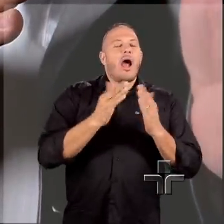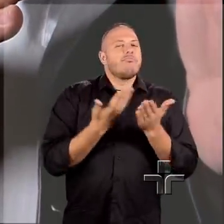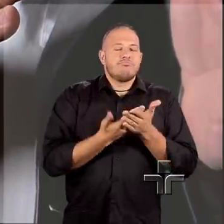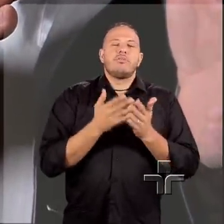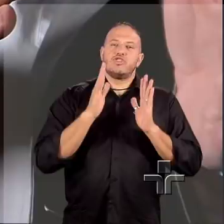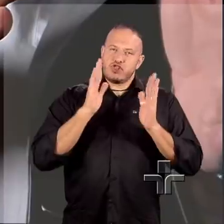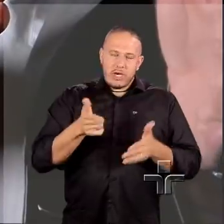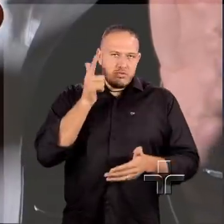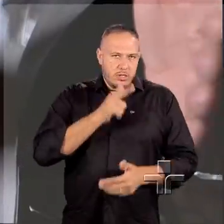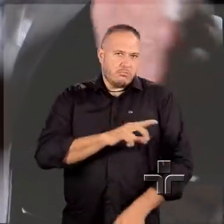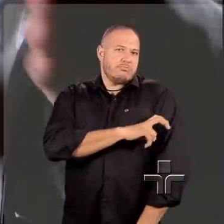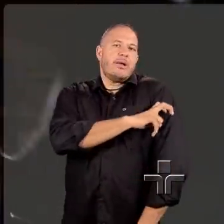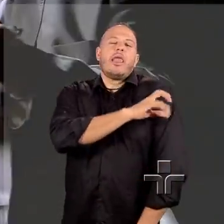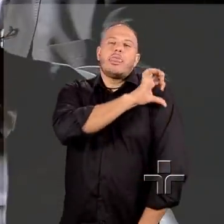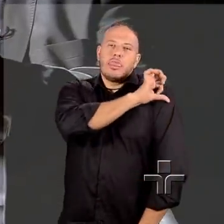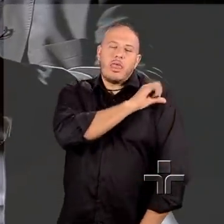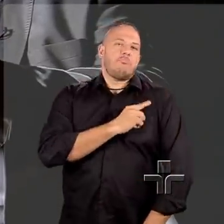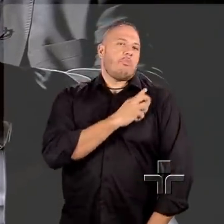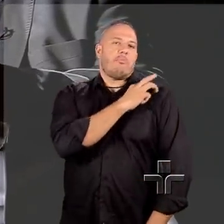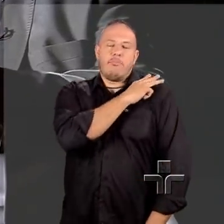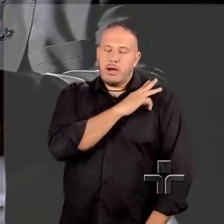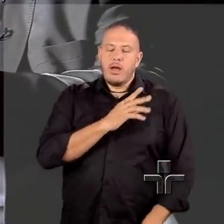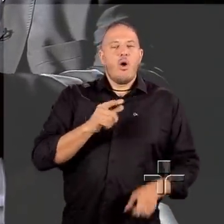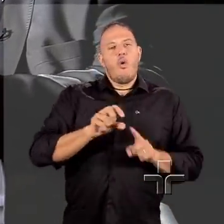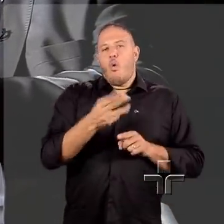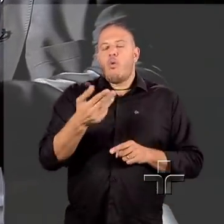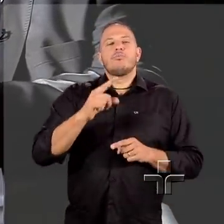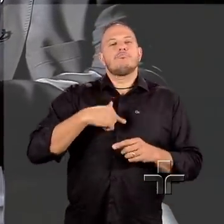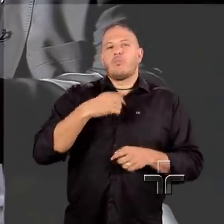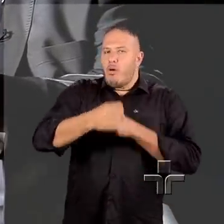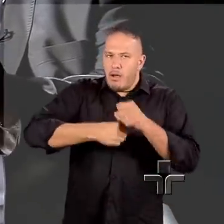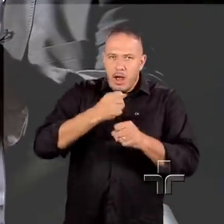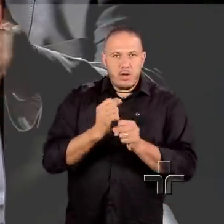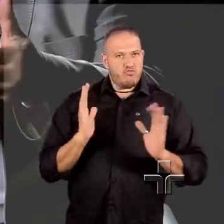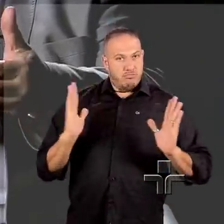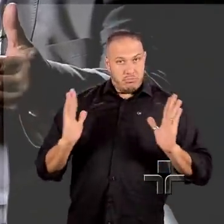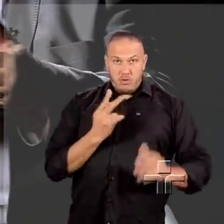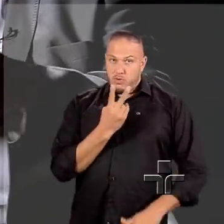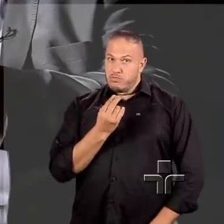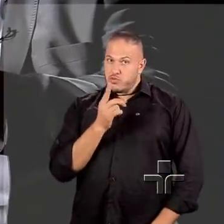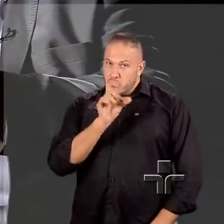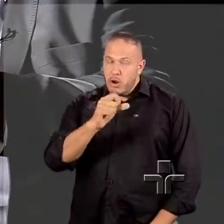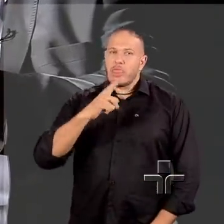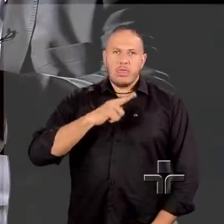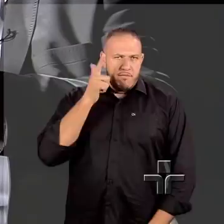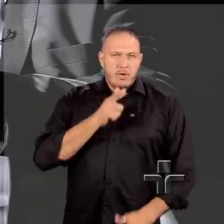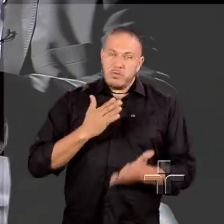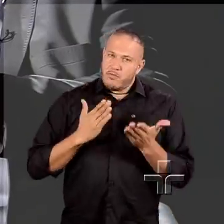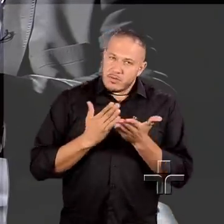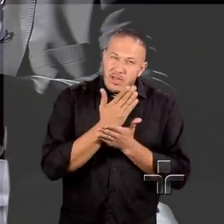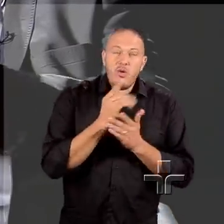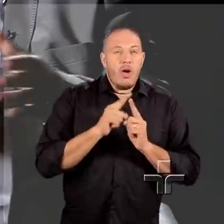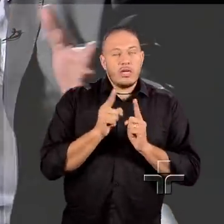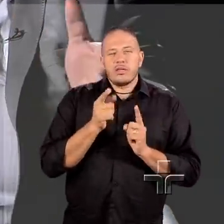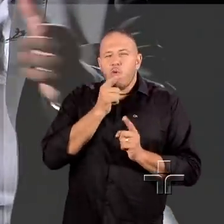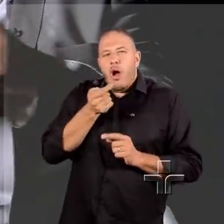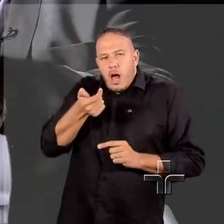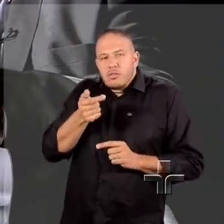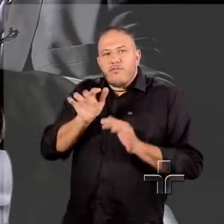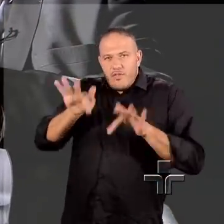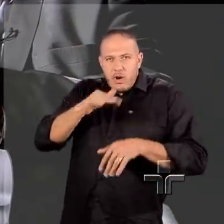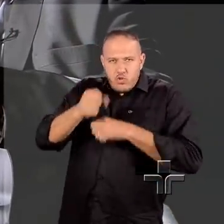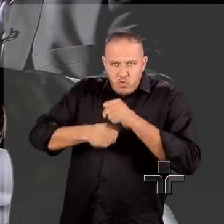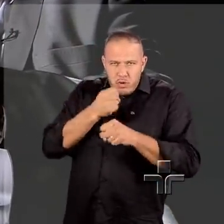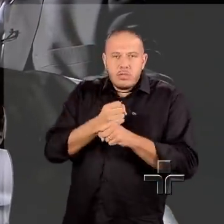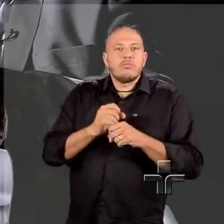que já foi aprovada em tempo anterior, seja aquela que durante o ano 2018 teve a sua aprovação ainda no final do ano pelo